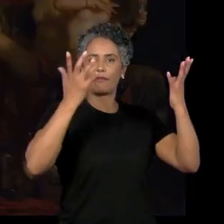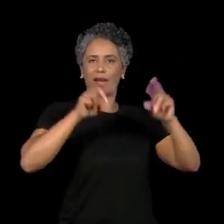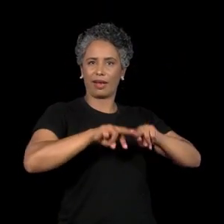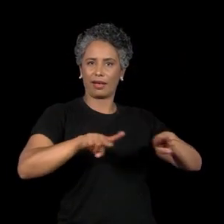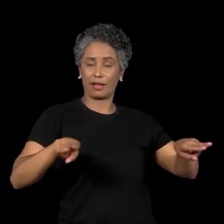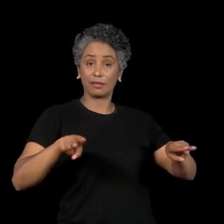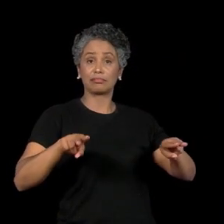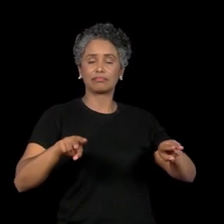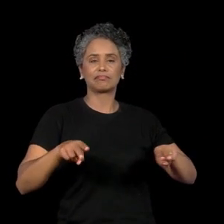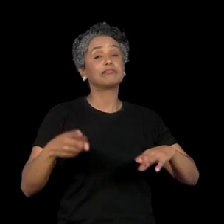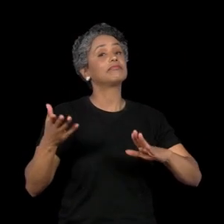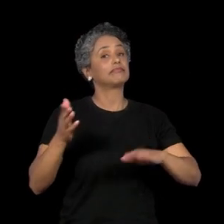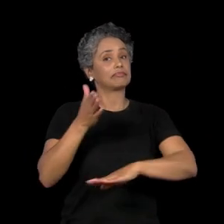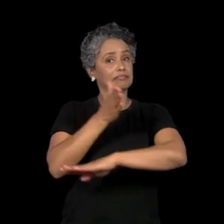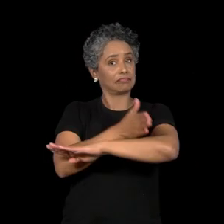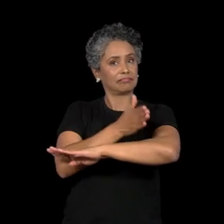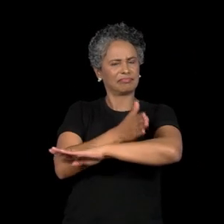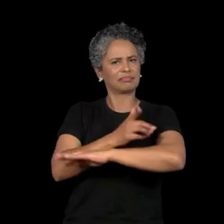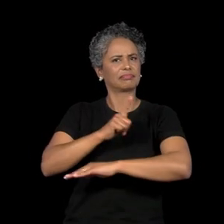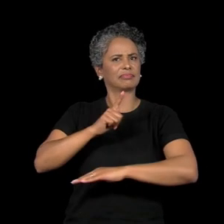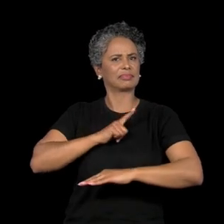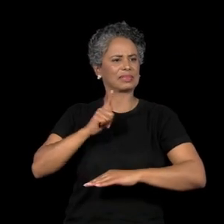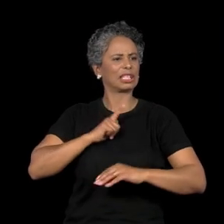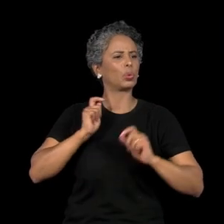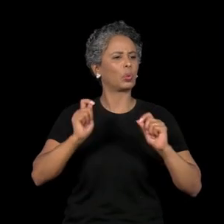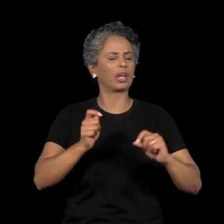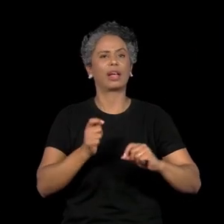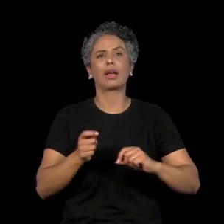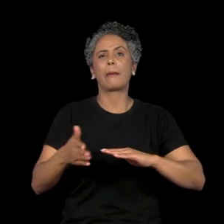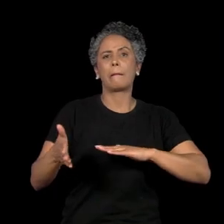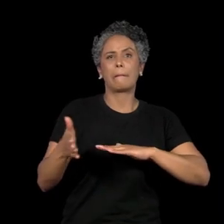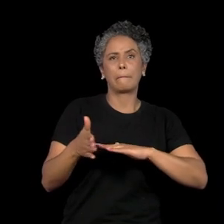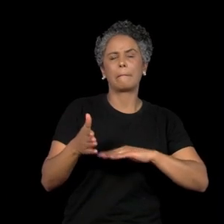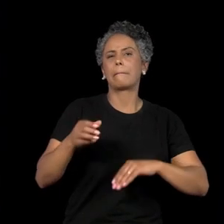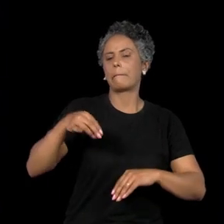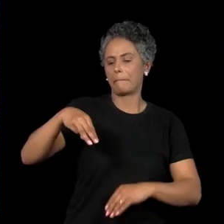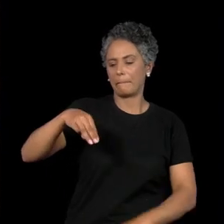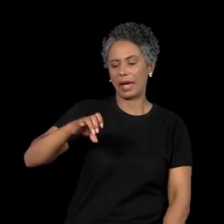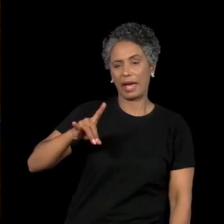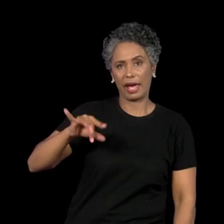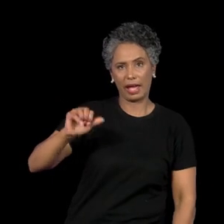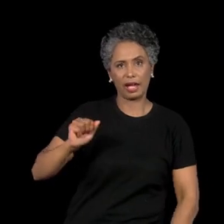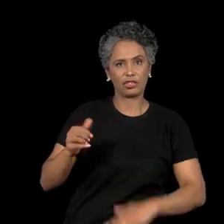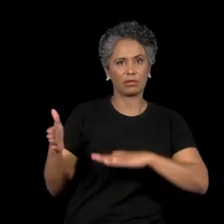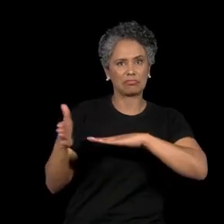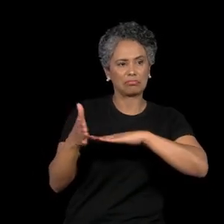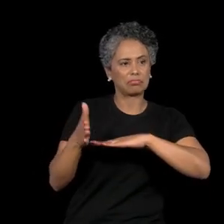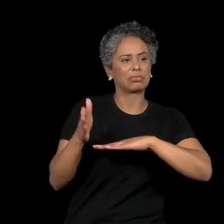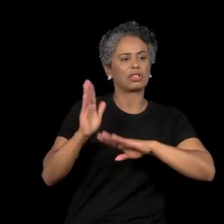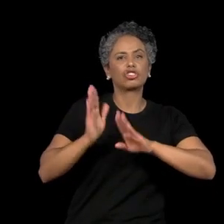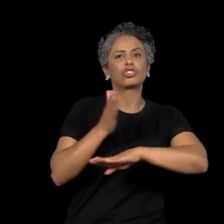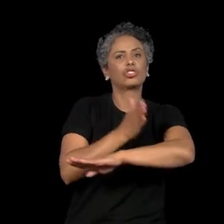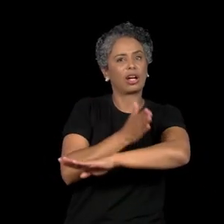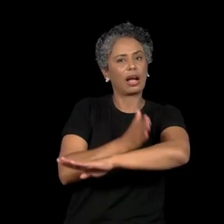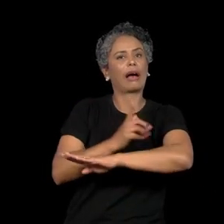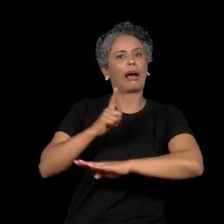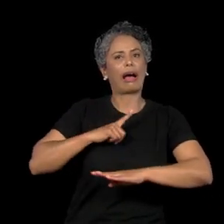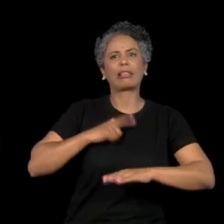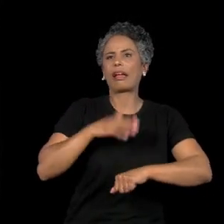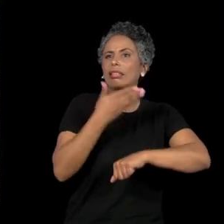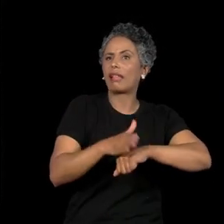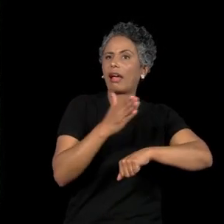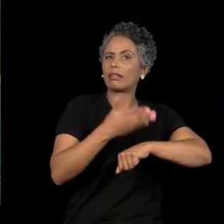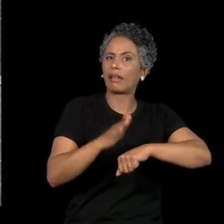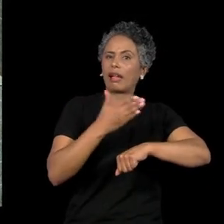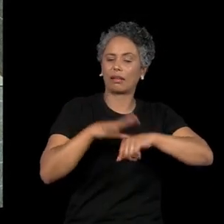Na Idade Média, apesar da forte repressão da Igreja Católica, a dança continuou sendo praticada nos palácios, onde